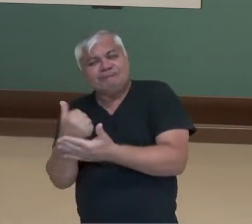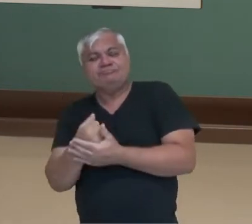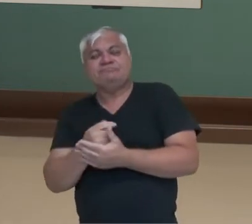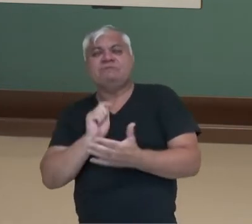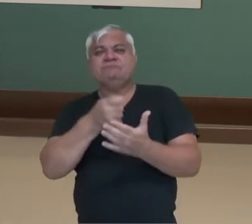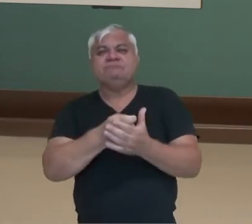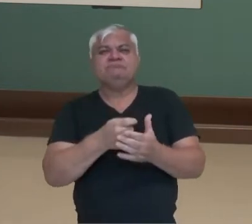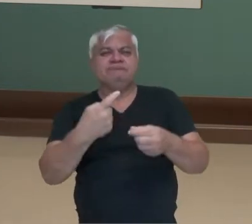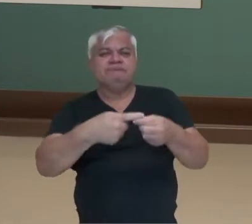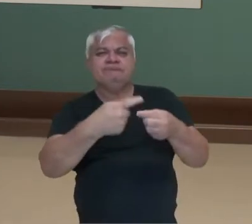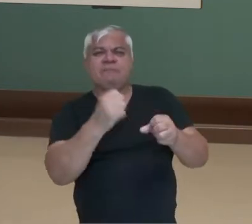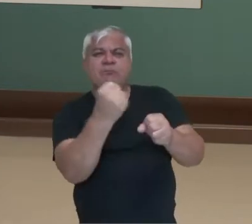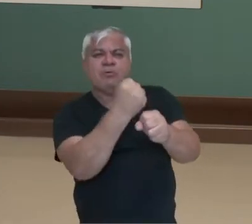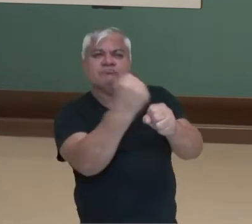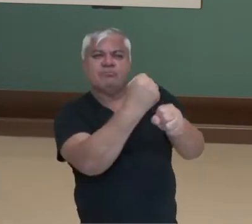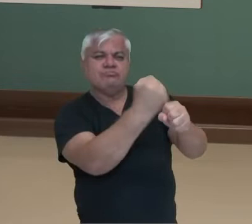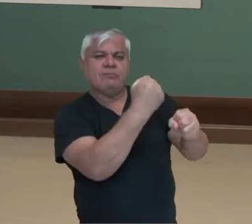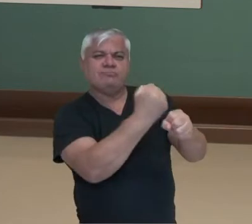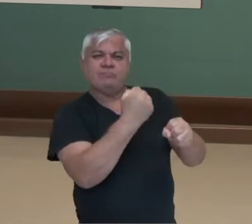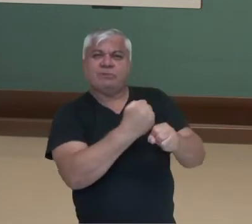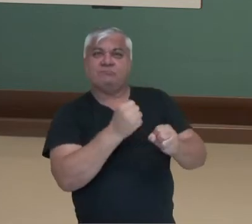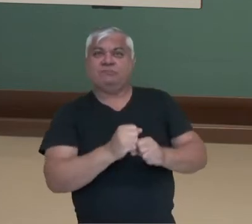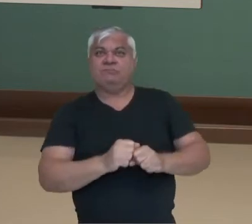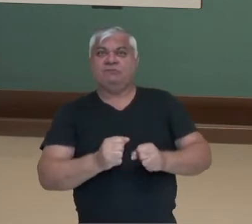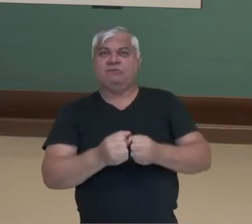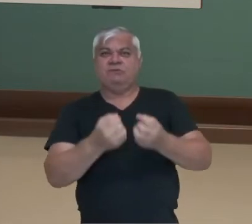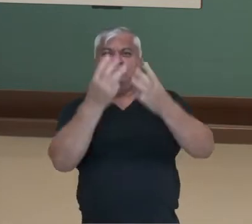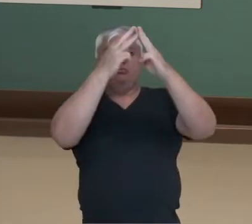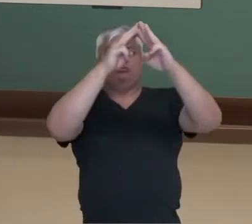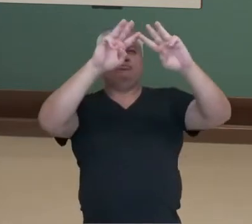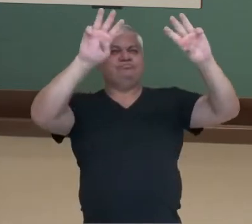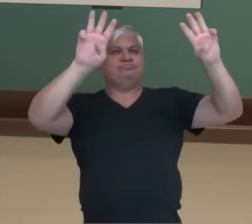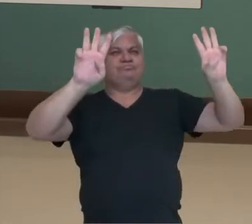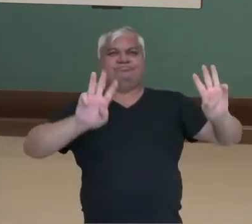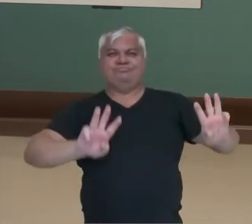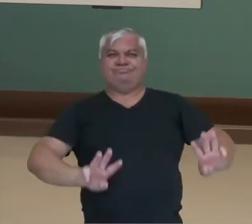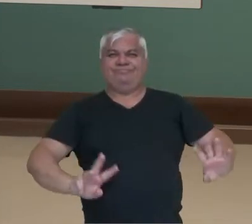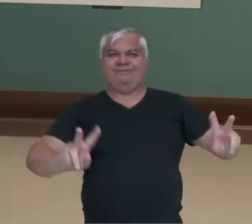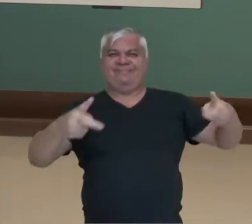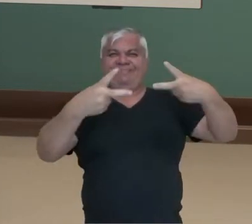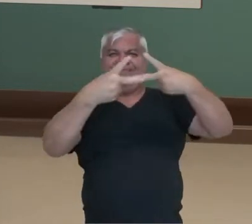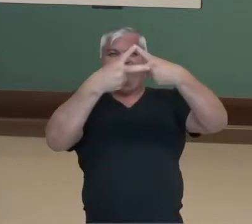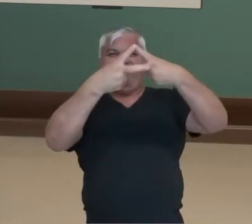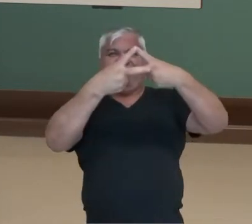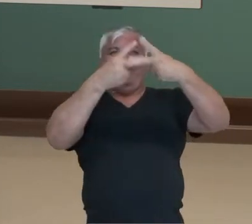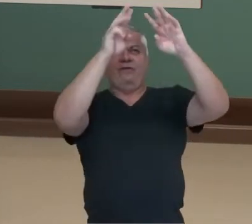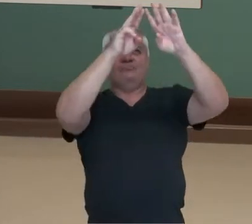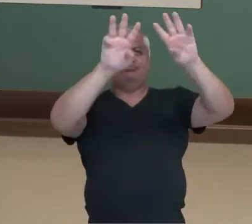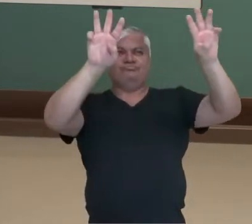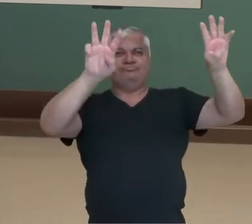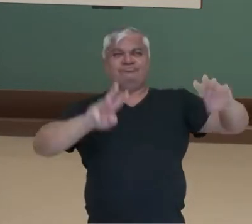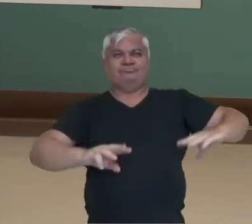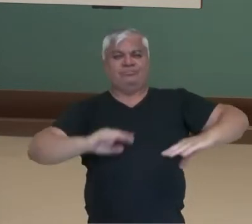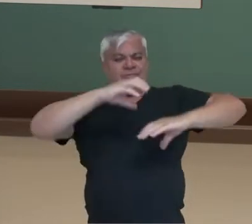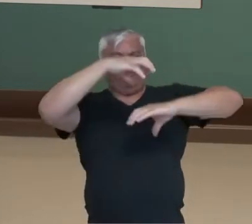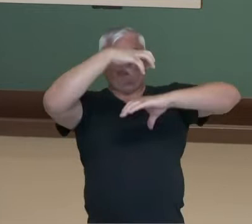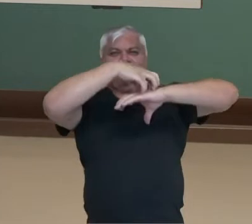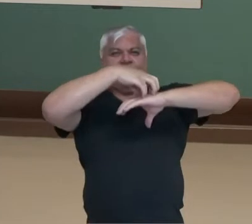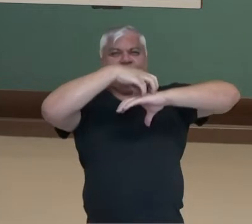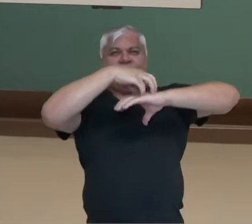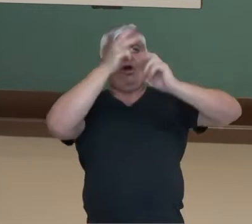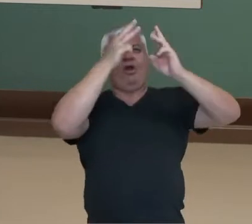na cidade. Construir o Partenon, um troço fantástico, um templo da deusa Atenas, na parte mais alta da cidade de Atena, né?